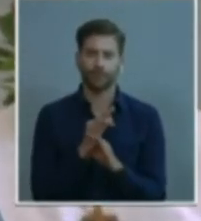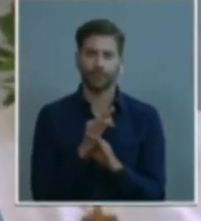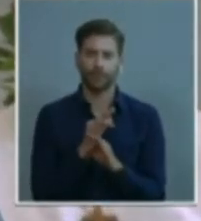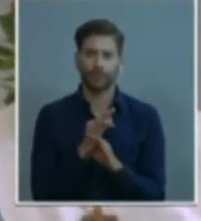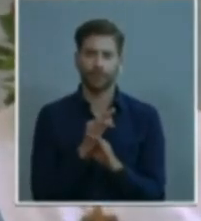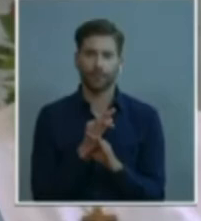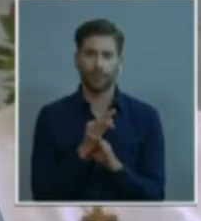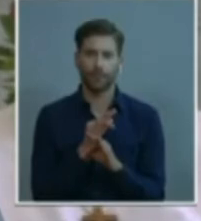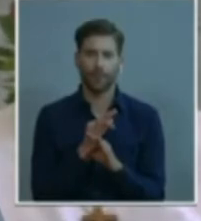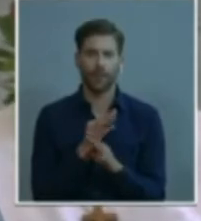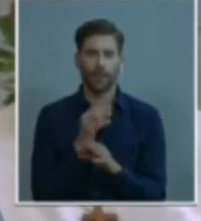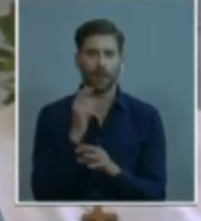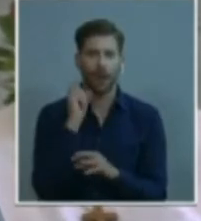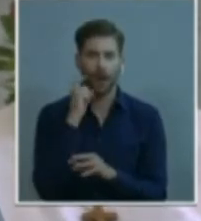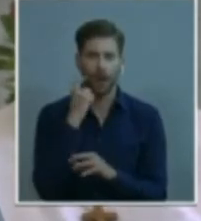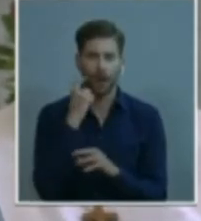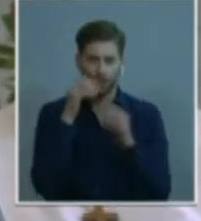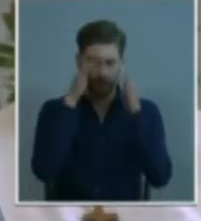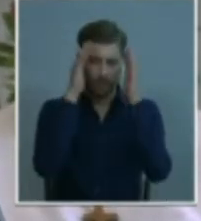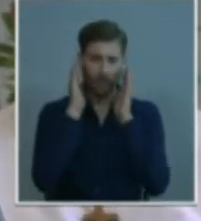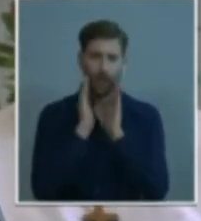Páscoa de Maria.